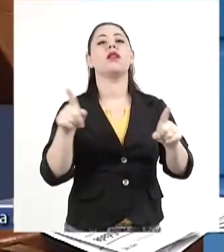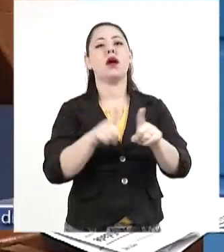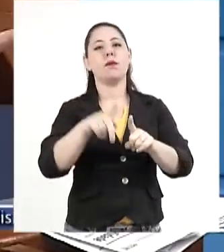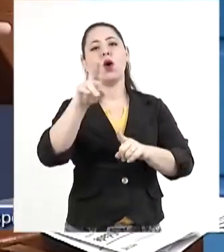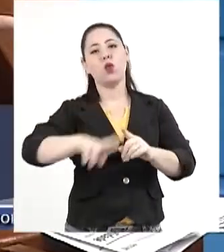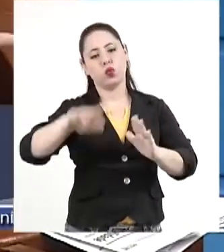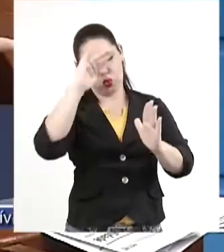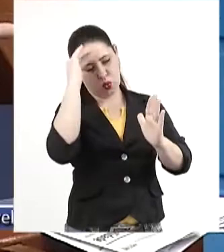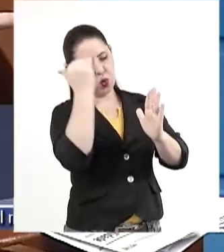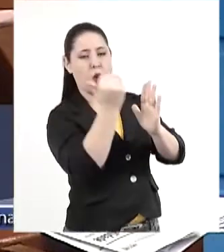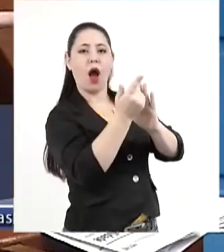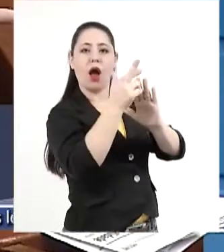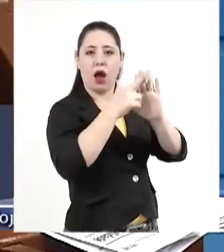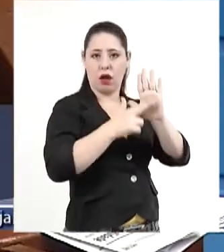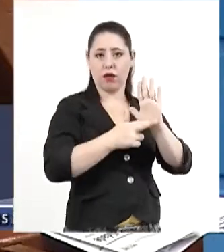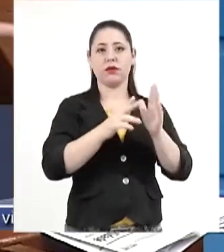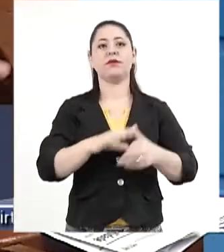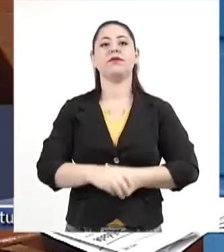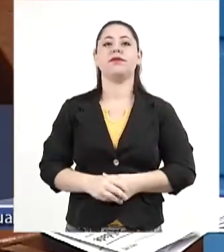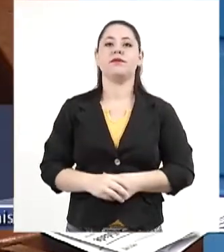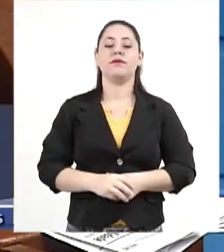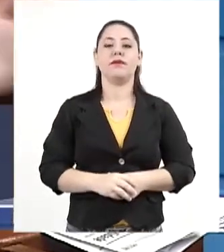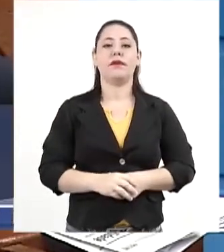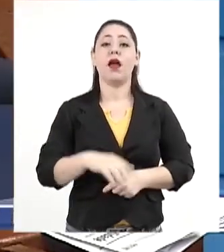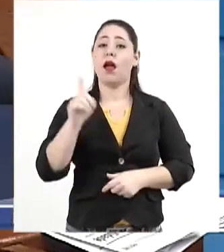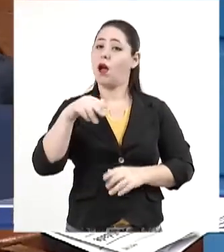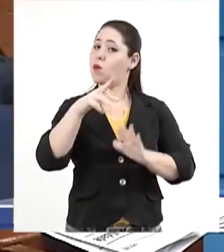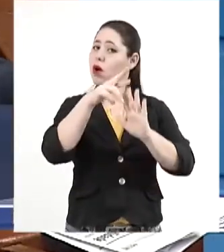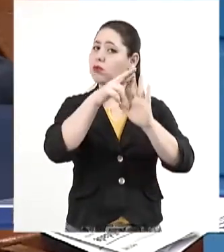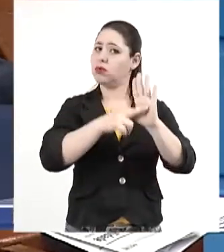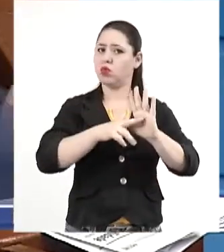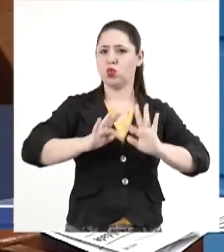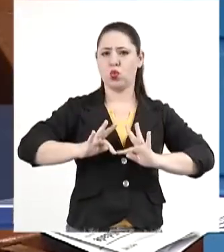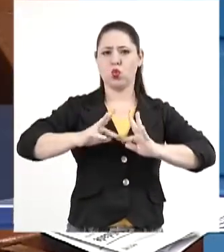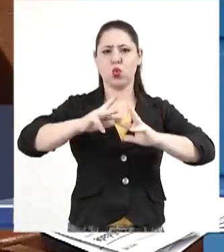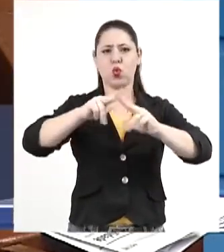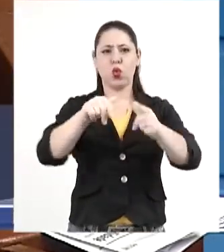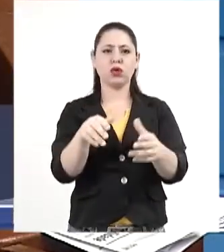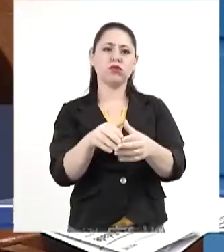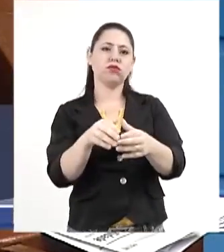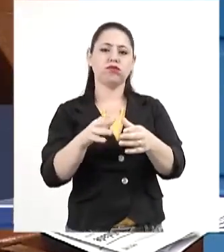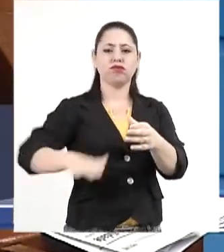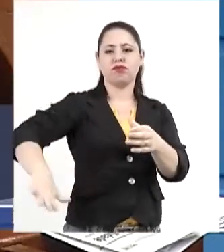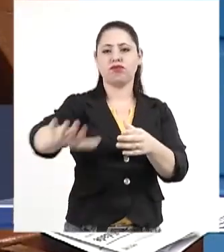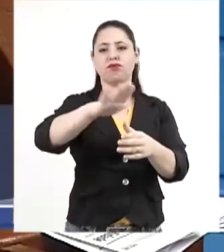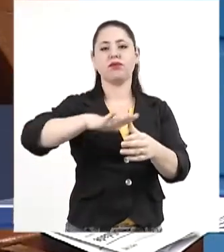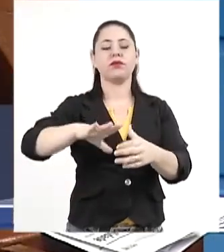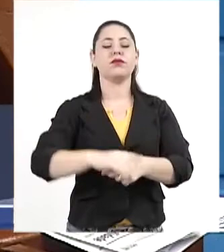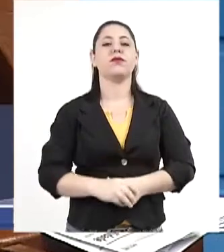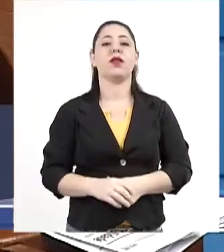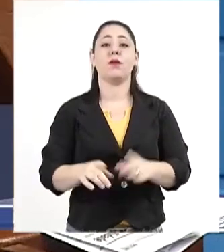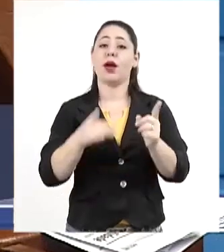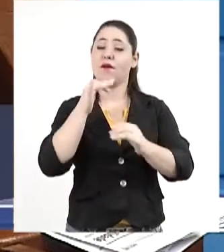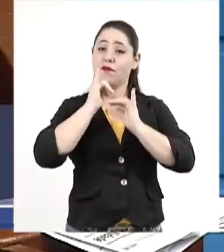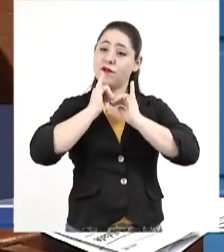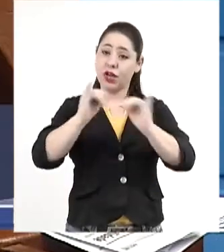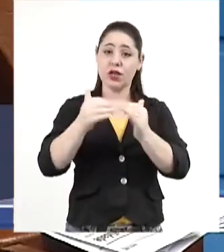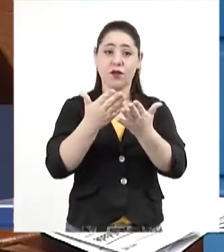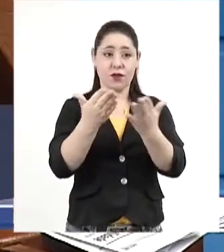vai ter que ser utilizada, né? Então, é uma regra que vale para todos. Mas eu quero dizer a